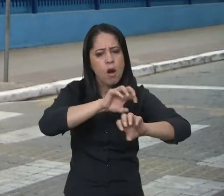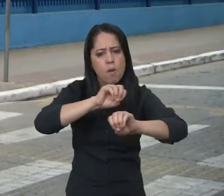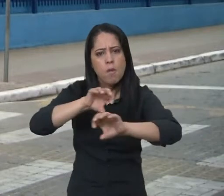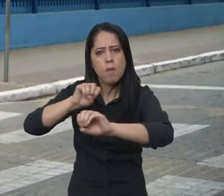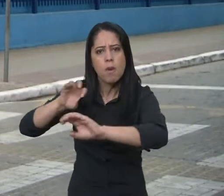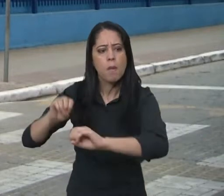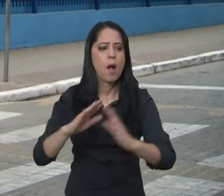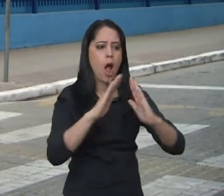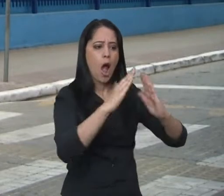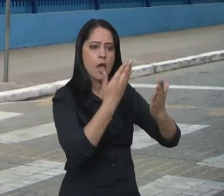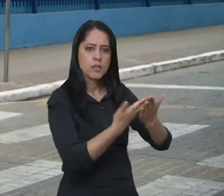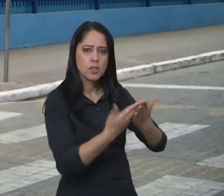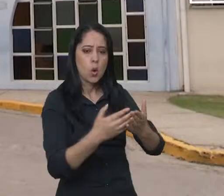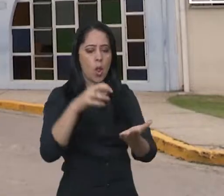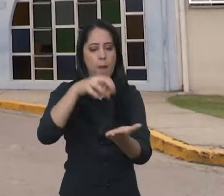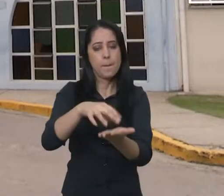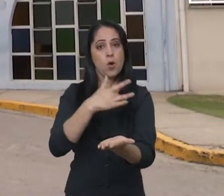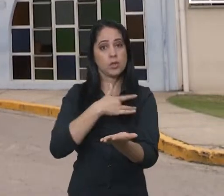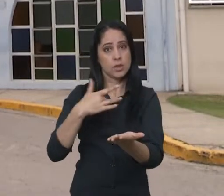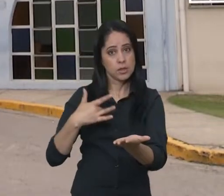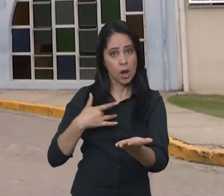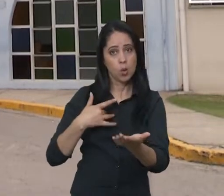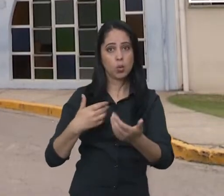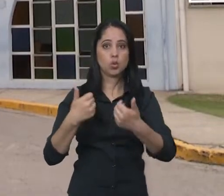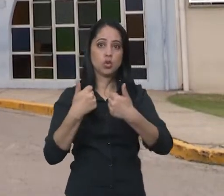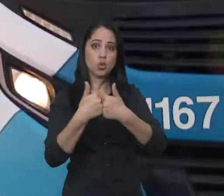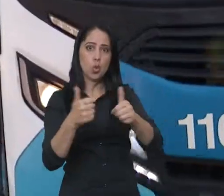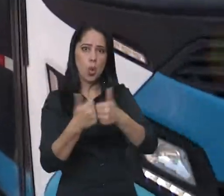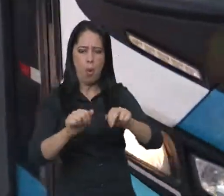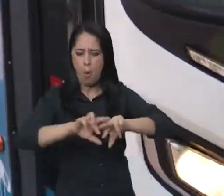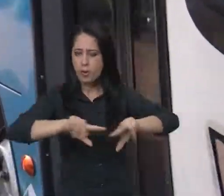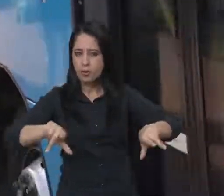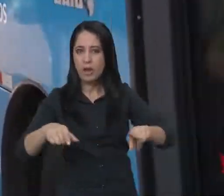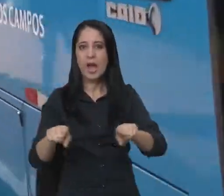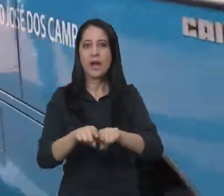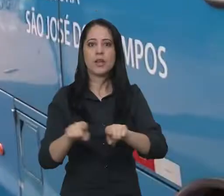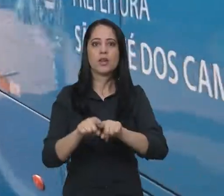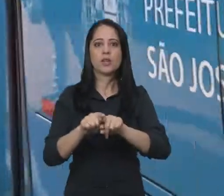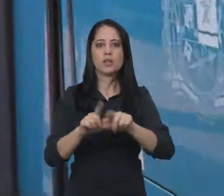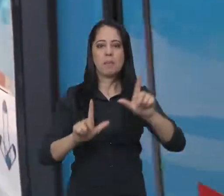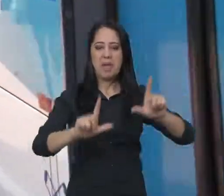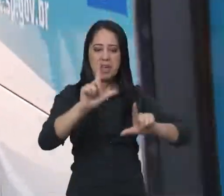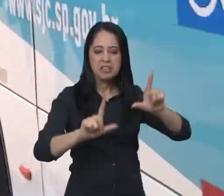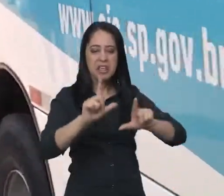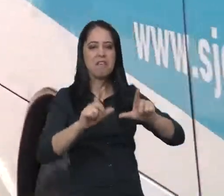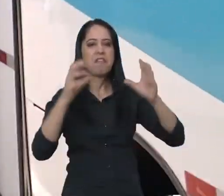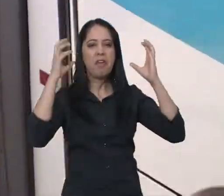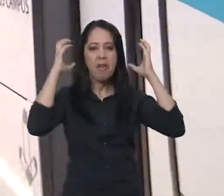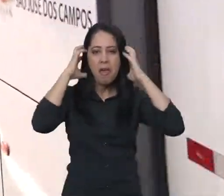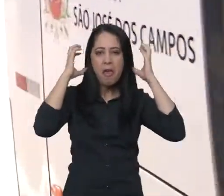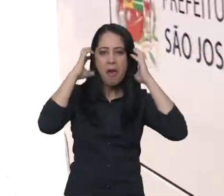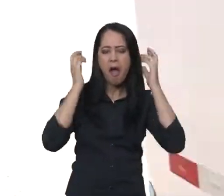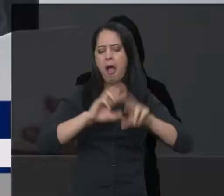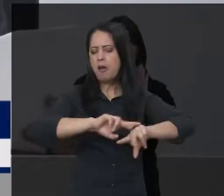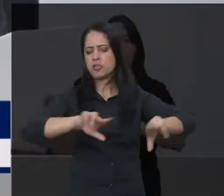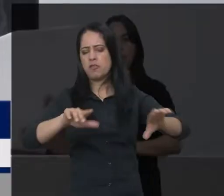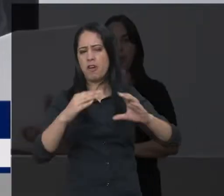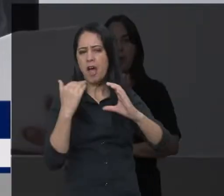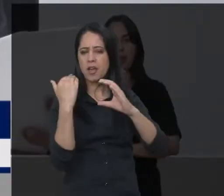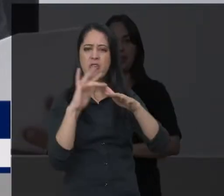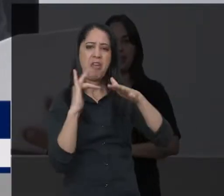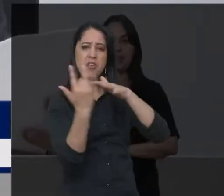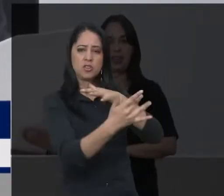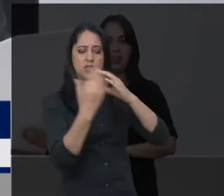campanhas educativas nas escolas, unidades de saúde, transporte público e veículos de comunicação.